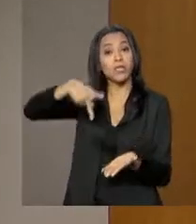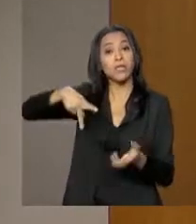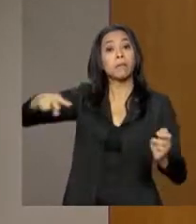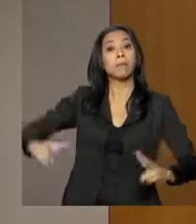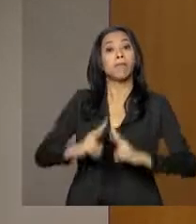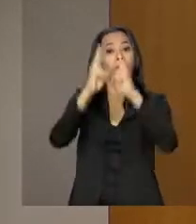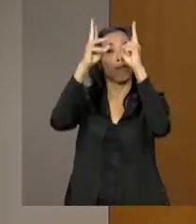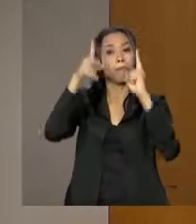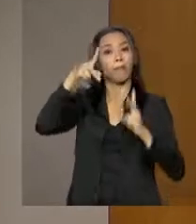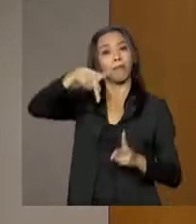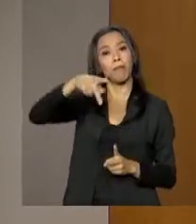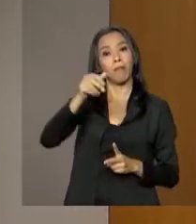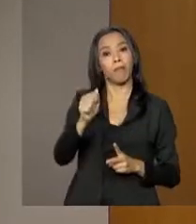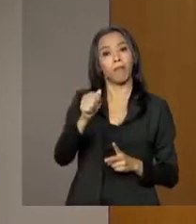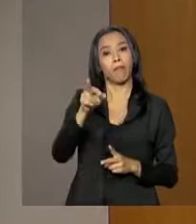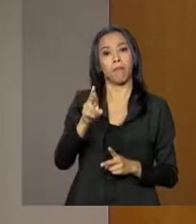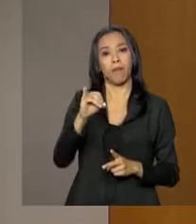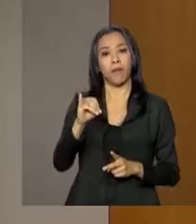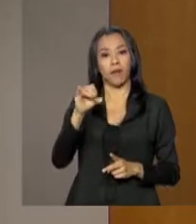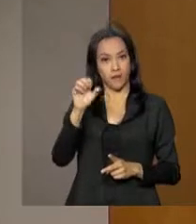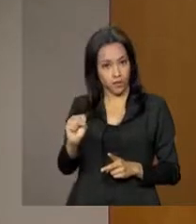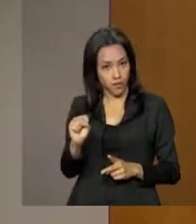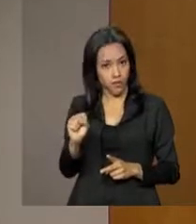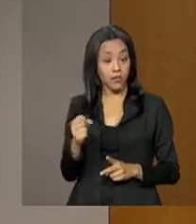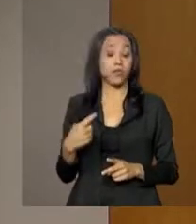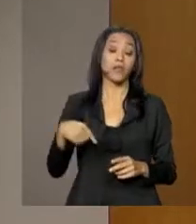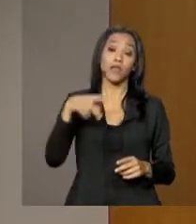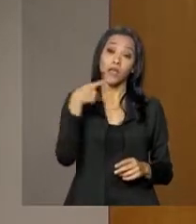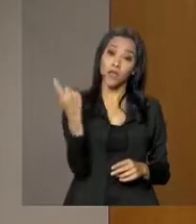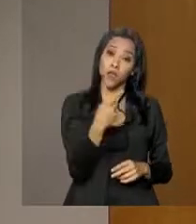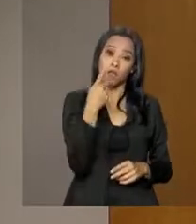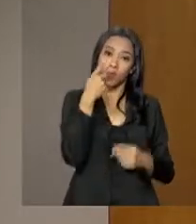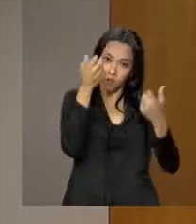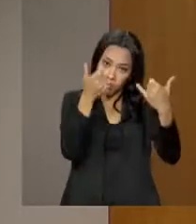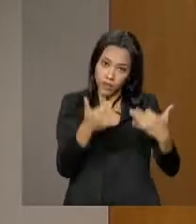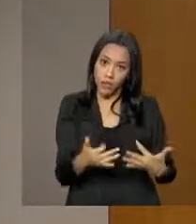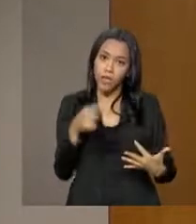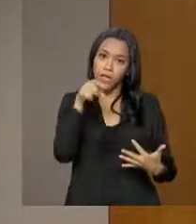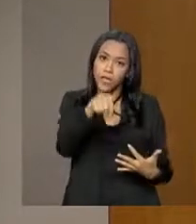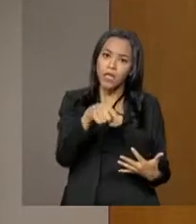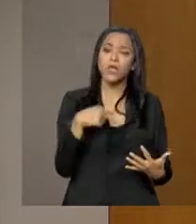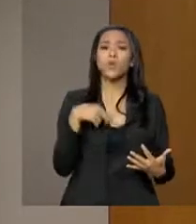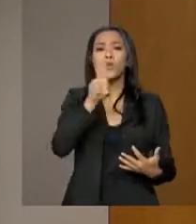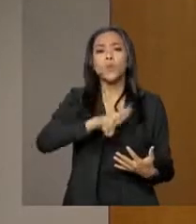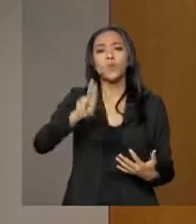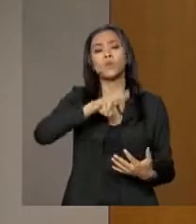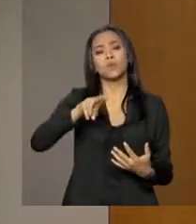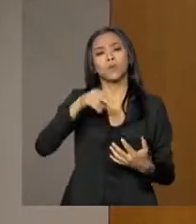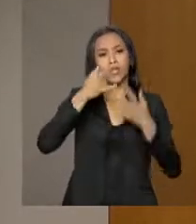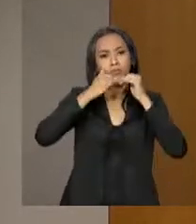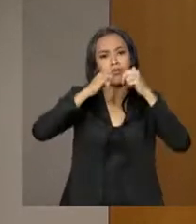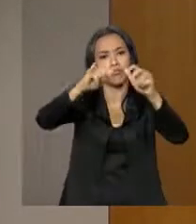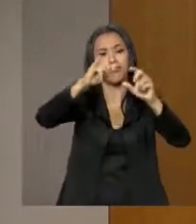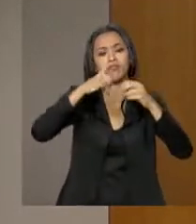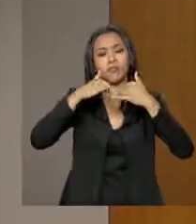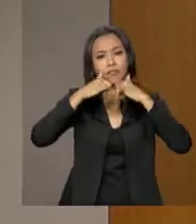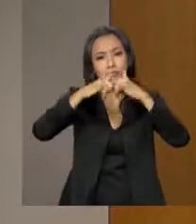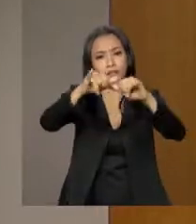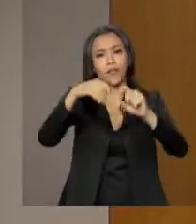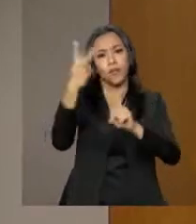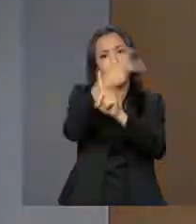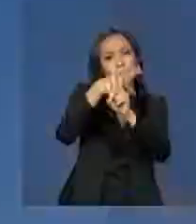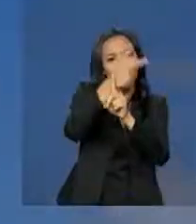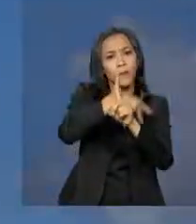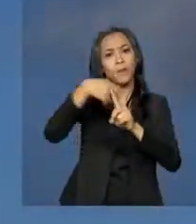de reduzir emissões e estamos falando aqui de uma geração renovável, uma geração sustentável e que tem uma tendência